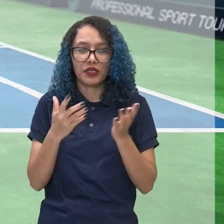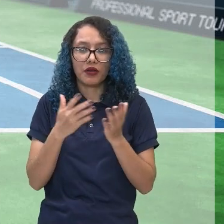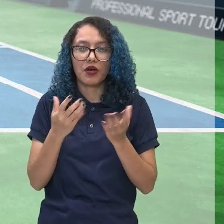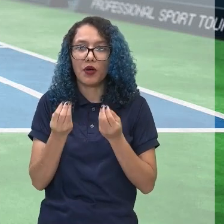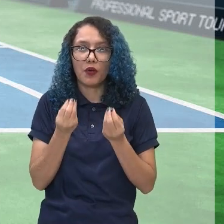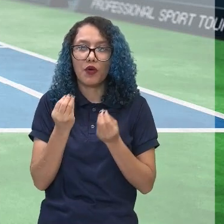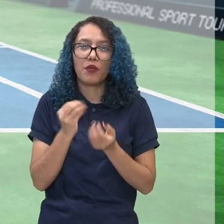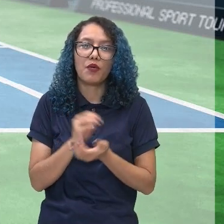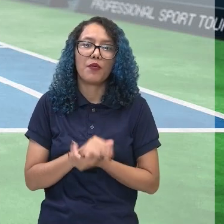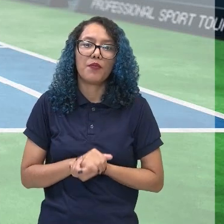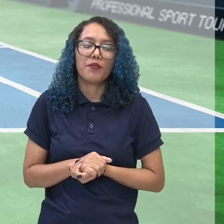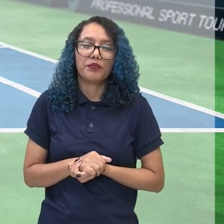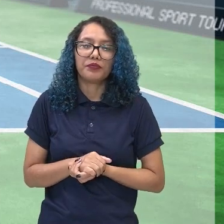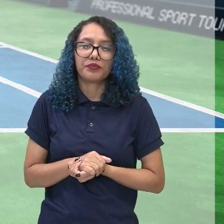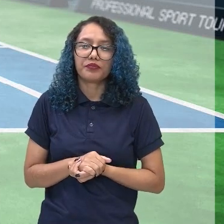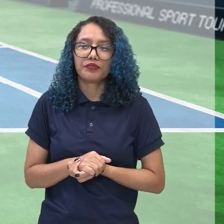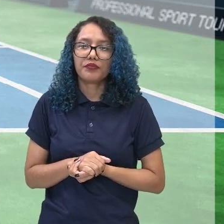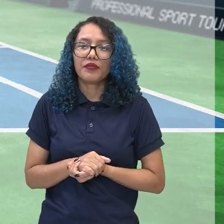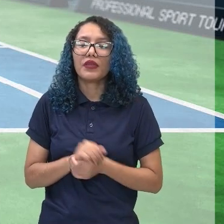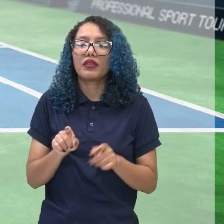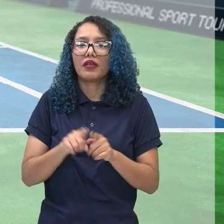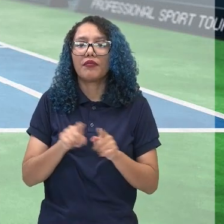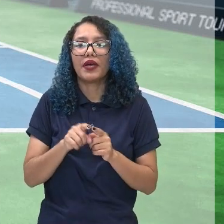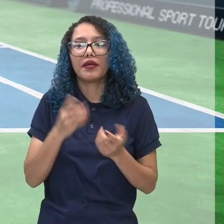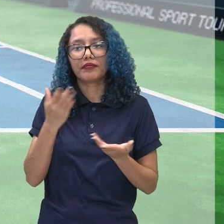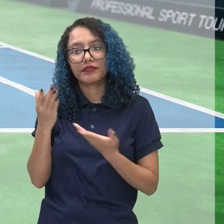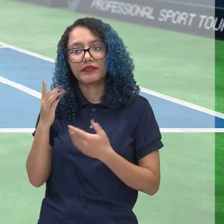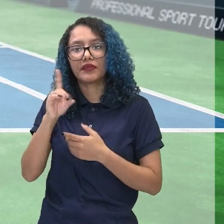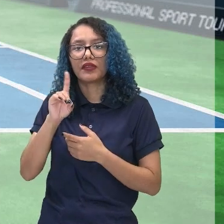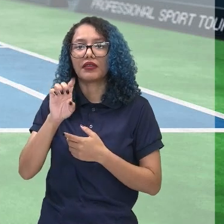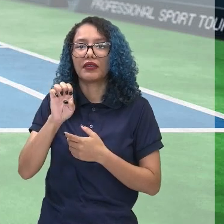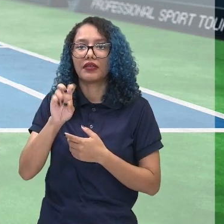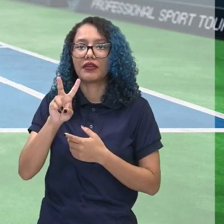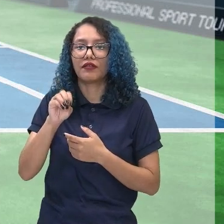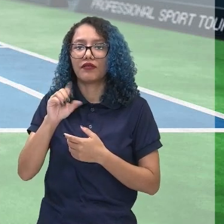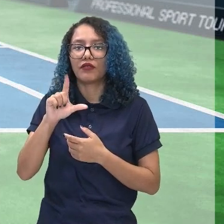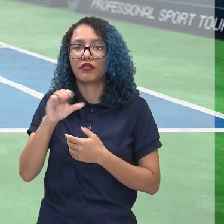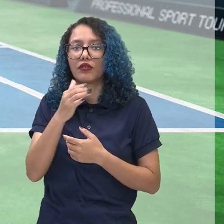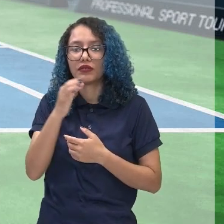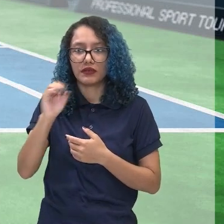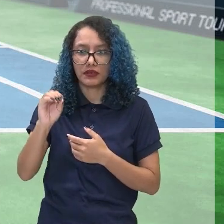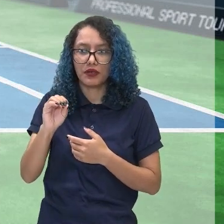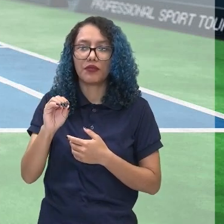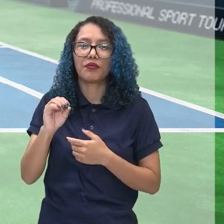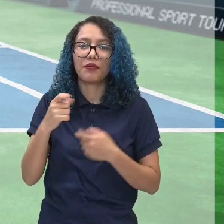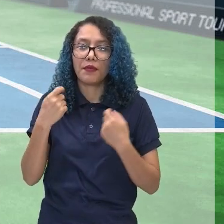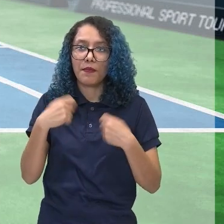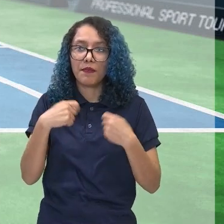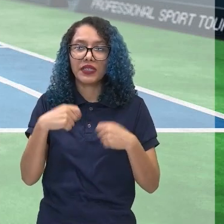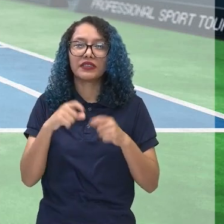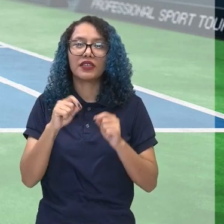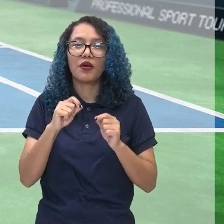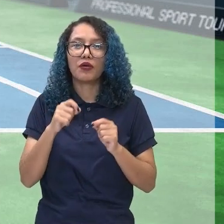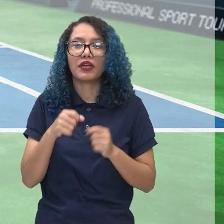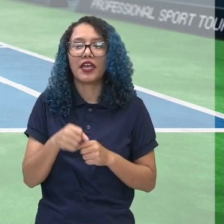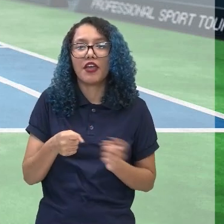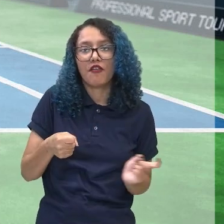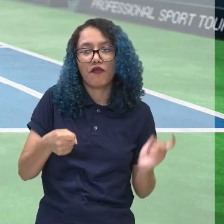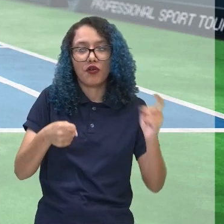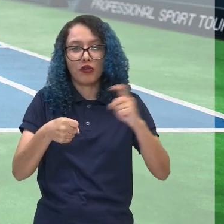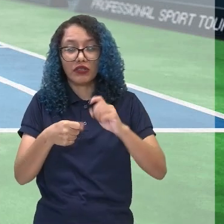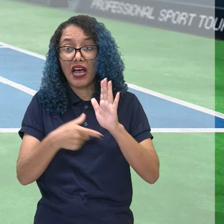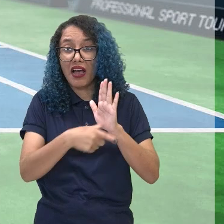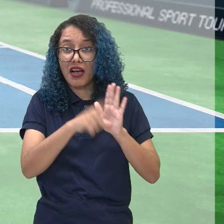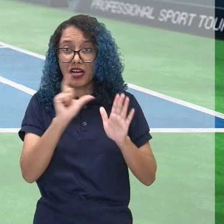bom? A devolução, como é que ela acontece? O adversário ele deve devolver a bola antes que ela toque no chão 2